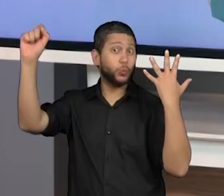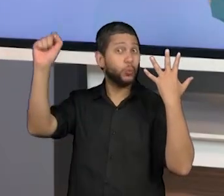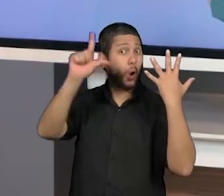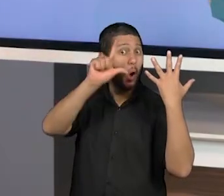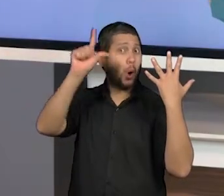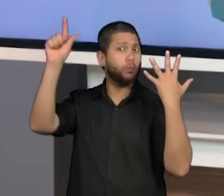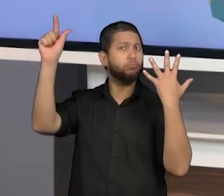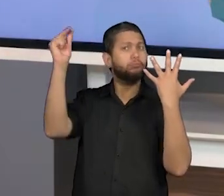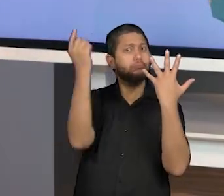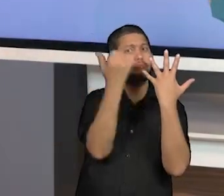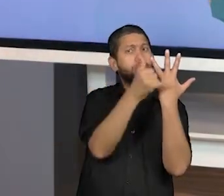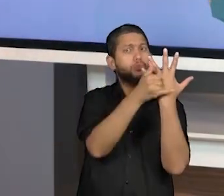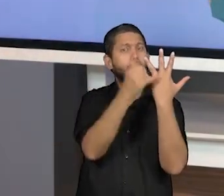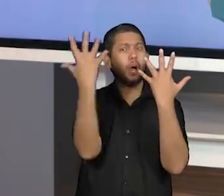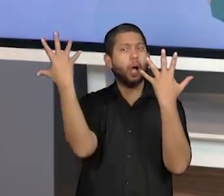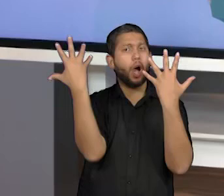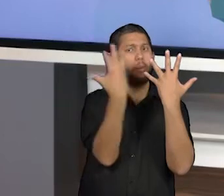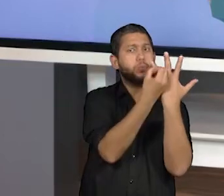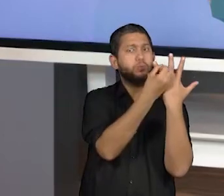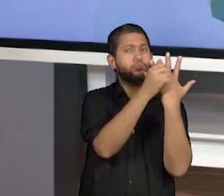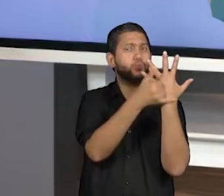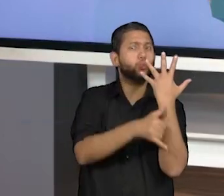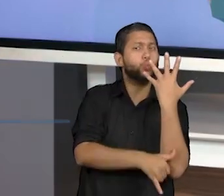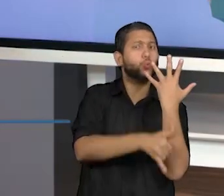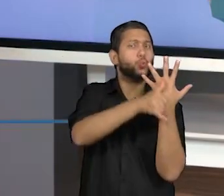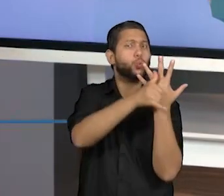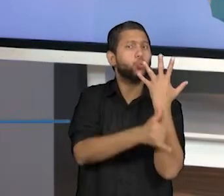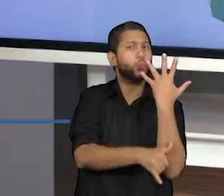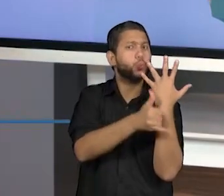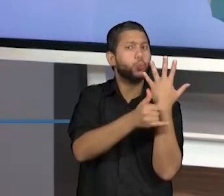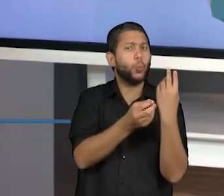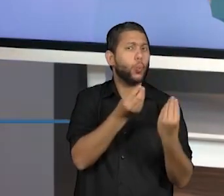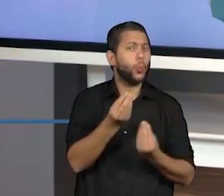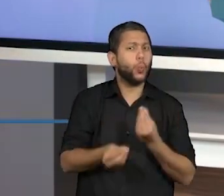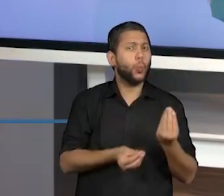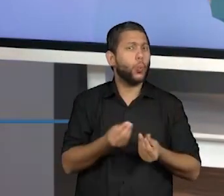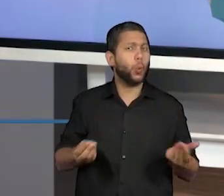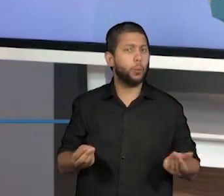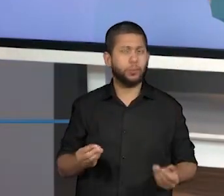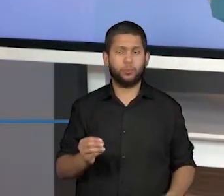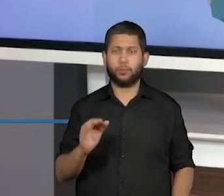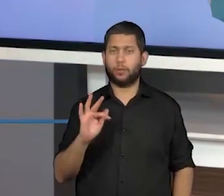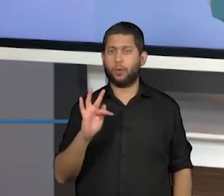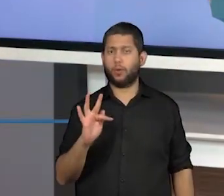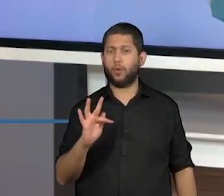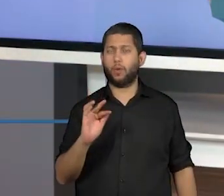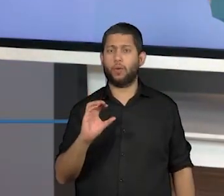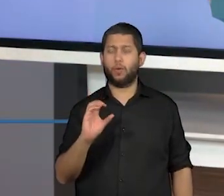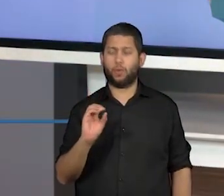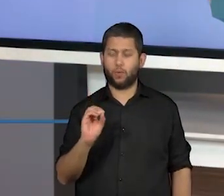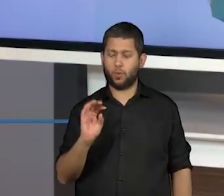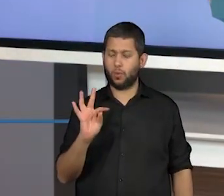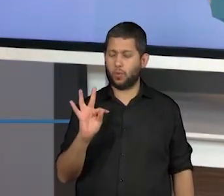vou perguntar para vocês, será que vocês já pensaram aí sobre